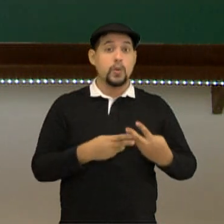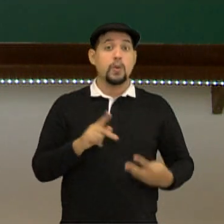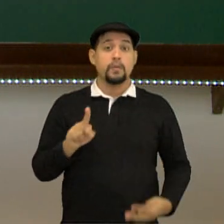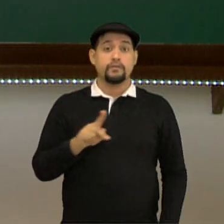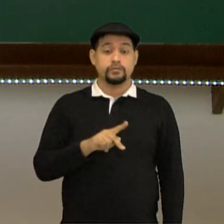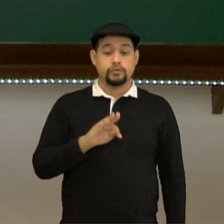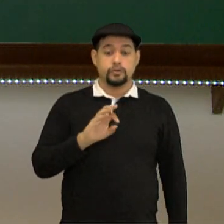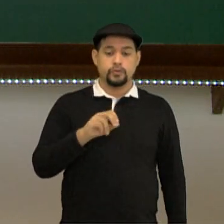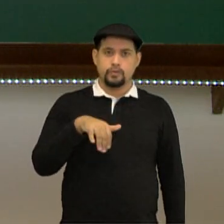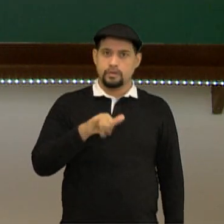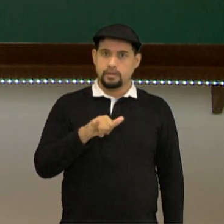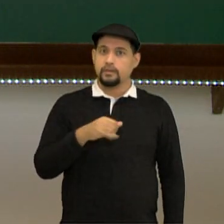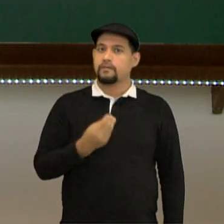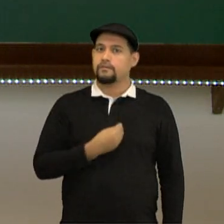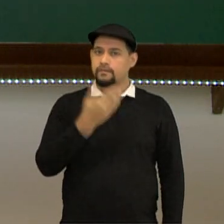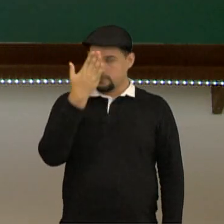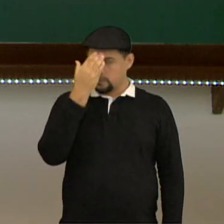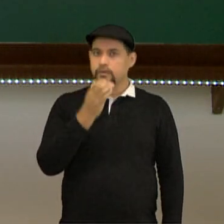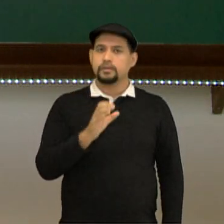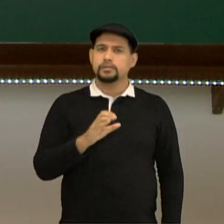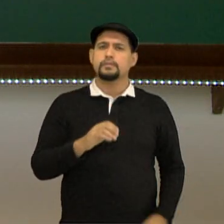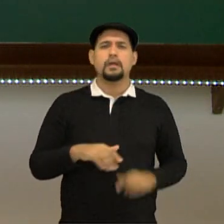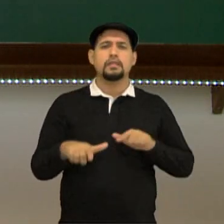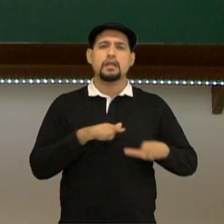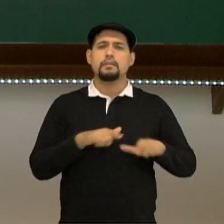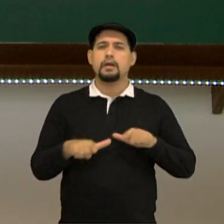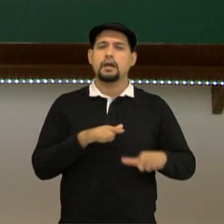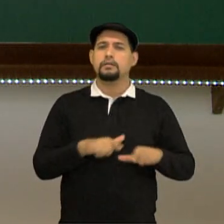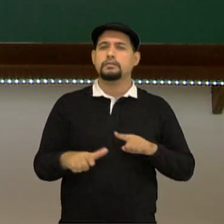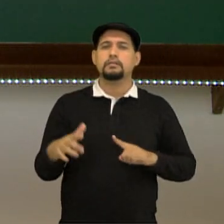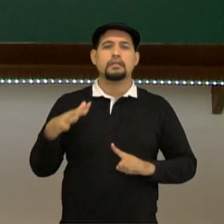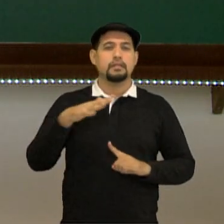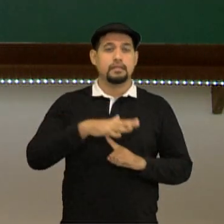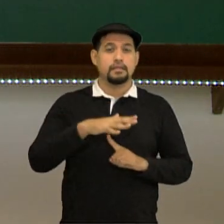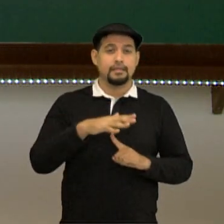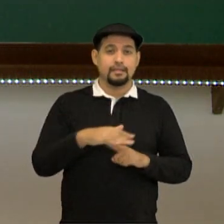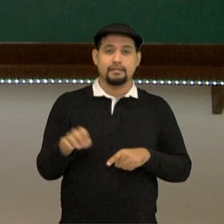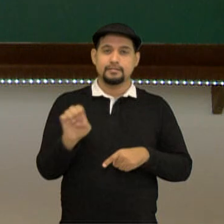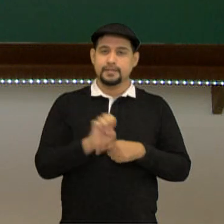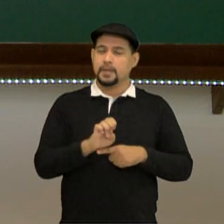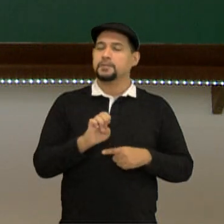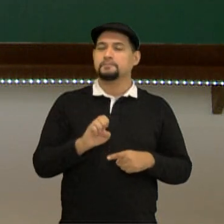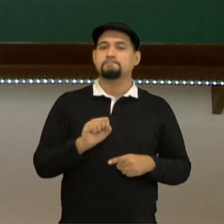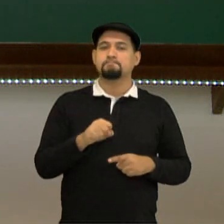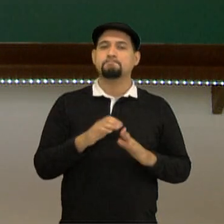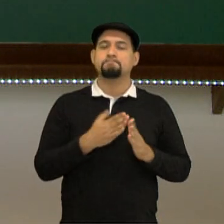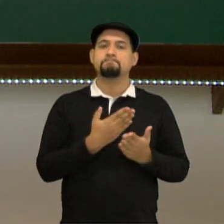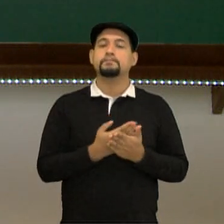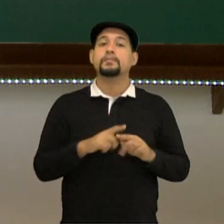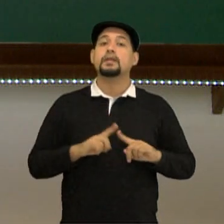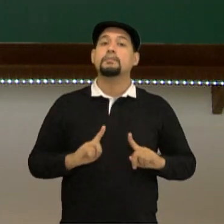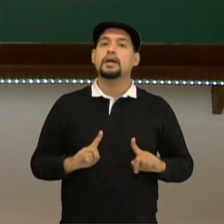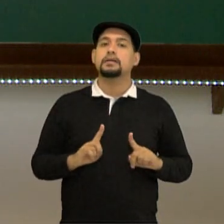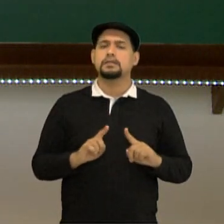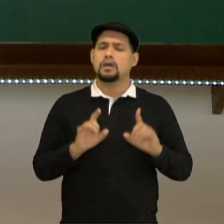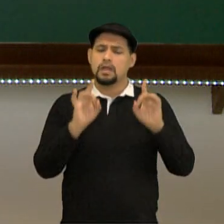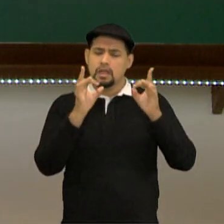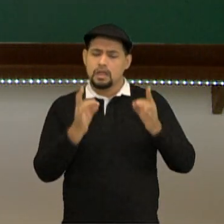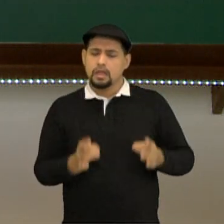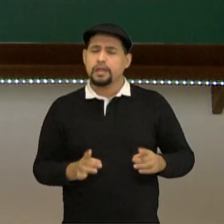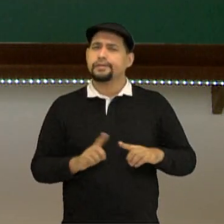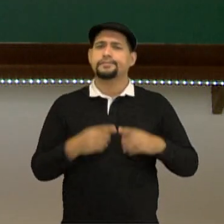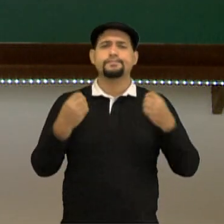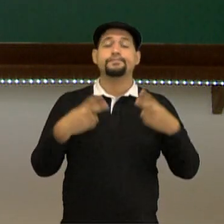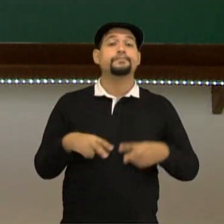Tony, sou aqui de Curitiba, trabalho no Colégio Estadual do Paraná. E nesta retomada de hoje, especificamente a gente